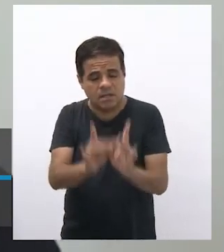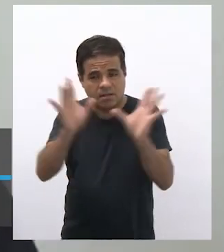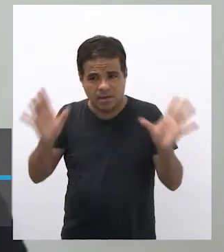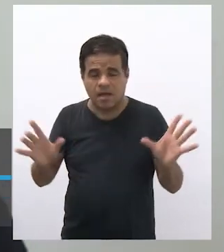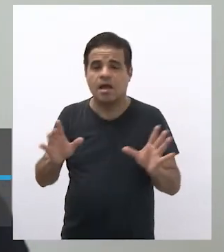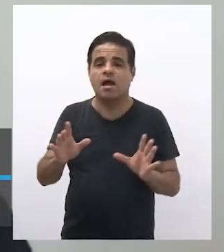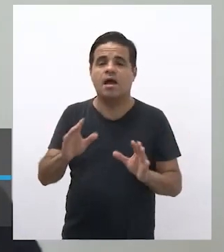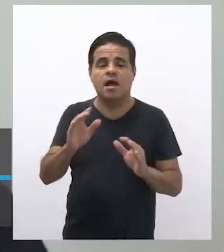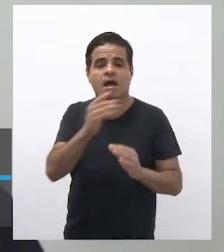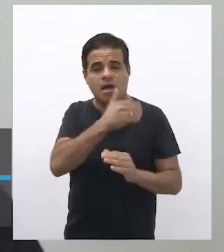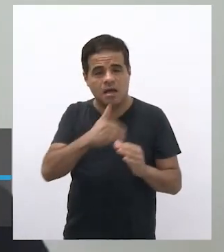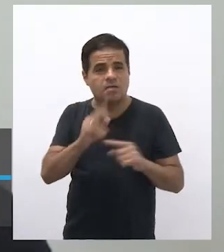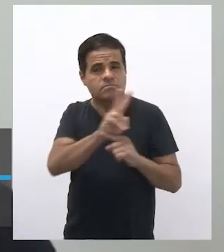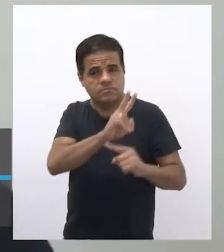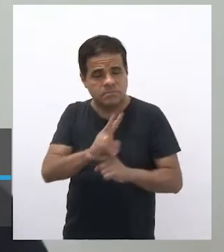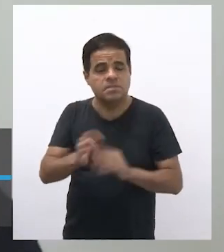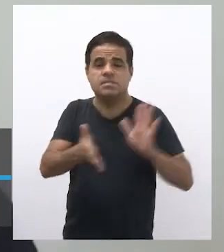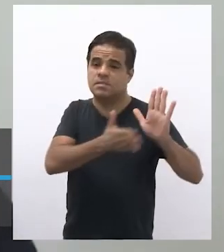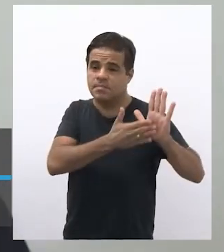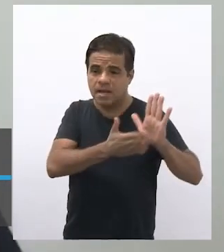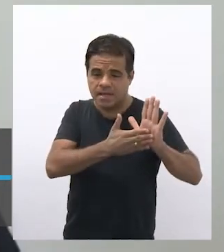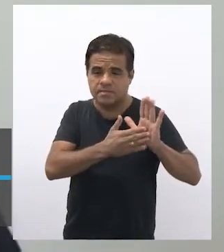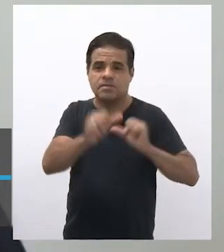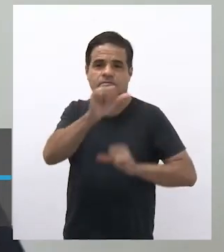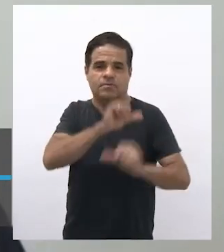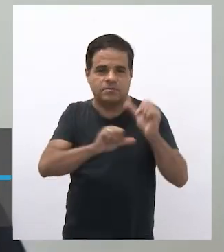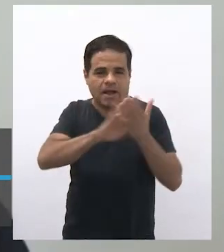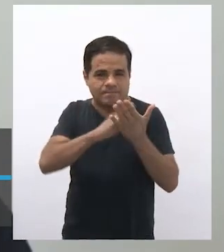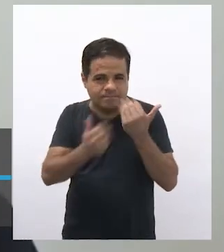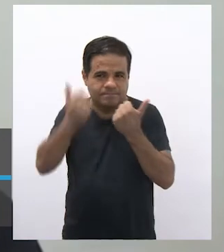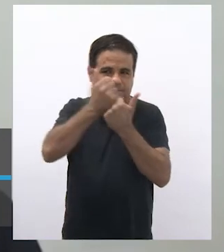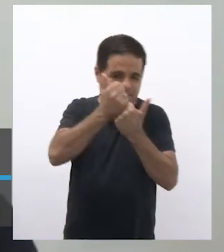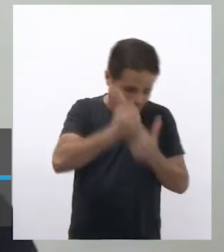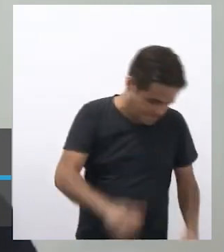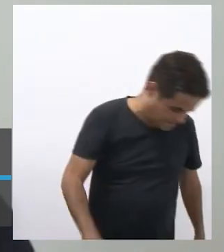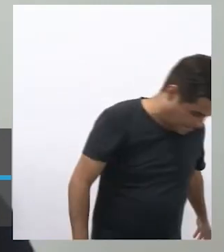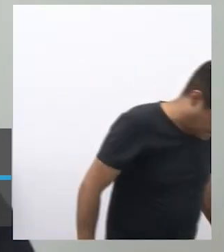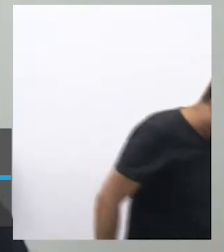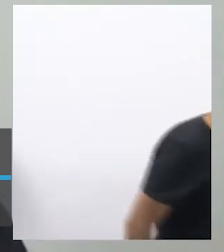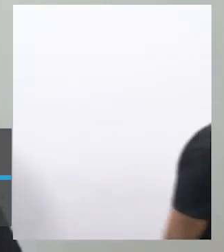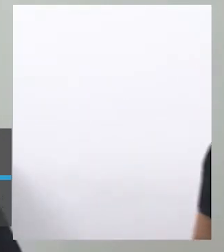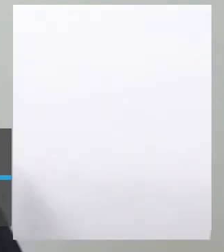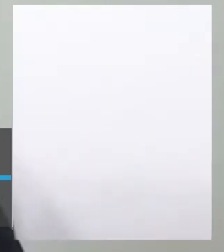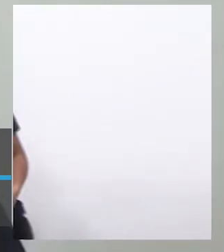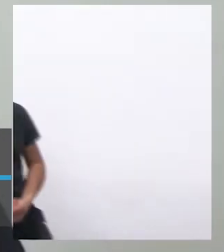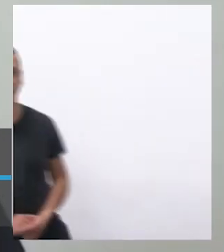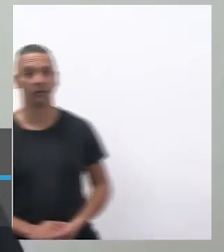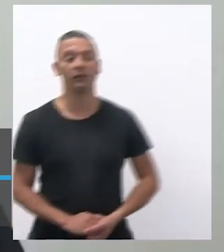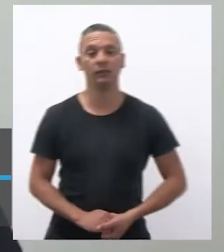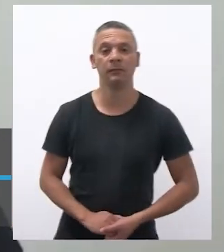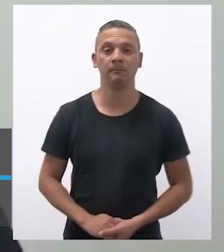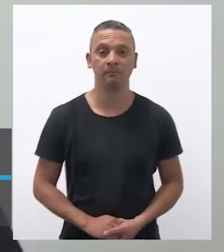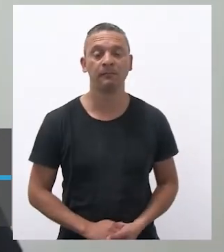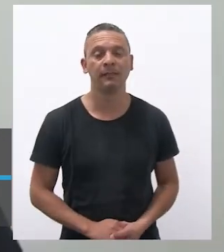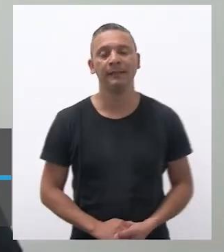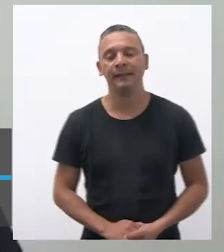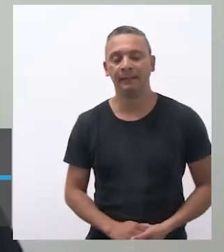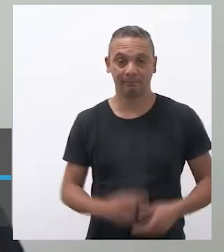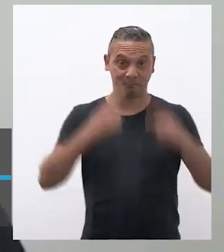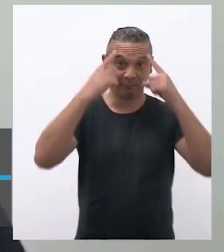Conselho Superior da Defensoria estabelece que a renda do agressor ou do autor da violência não pode fazer